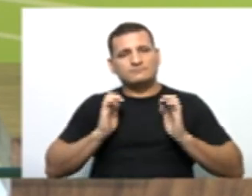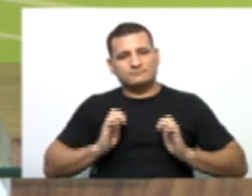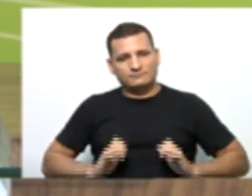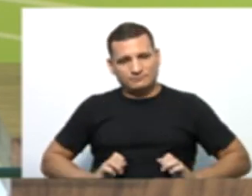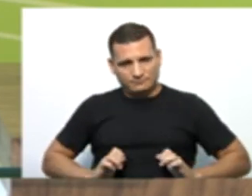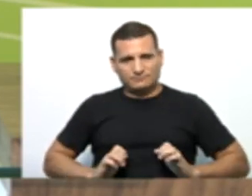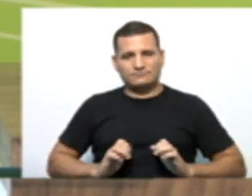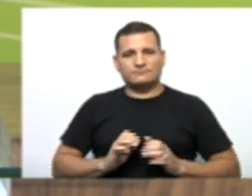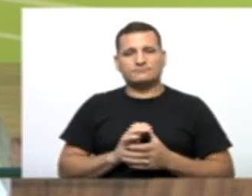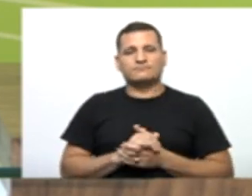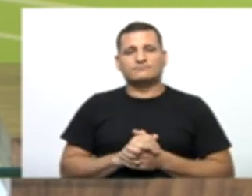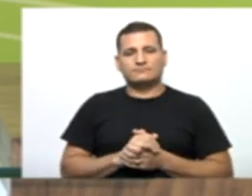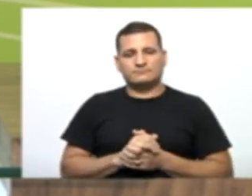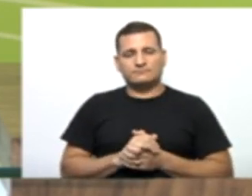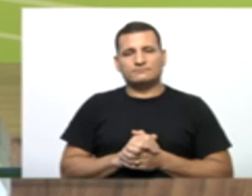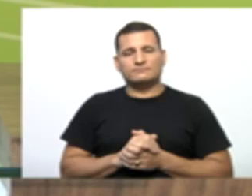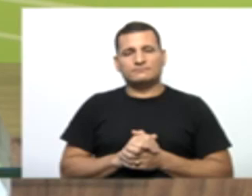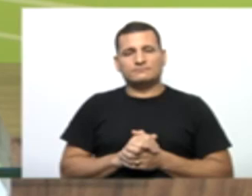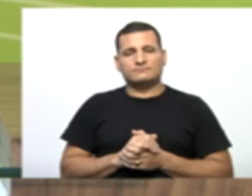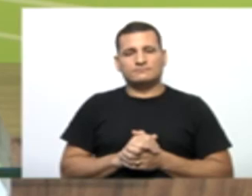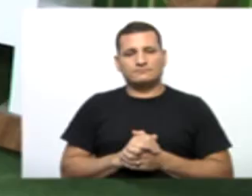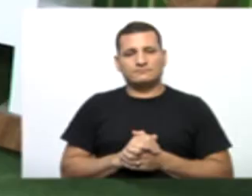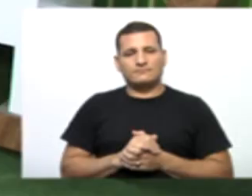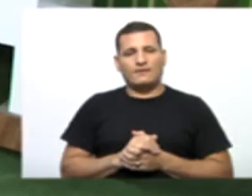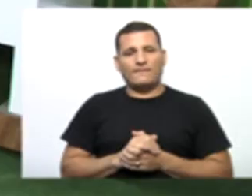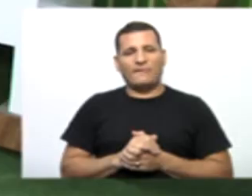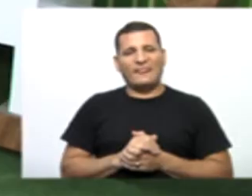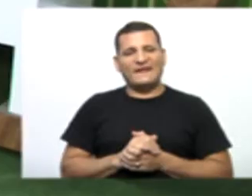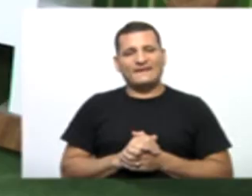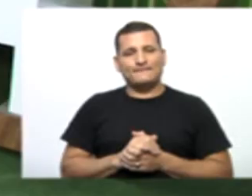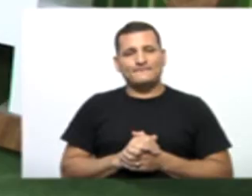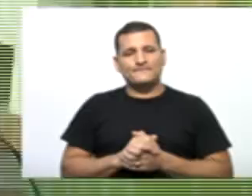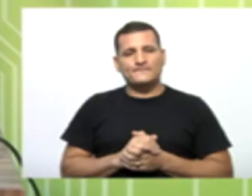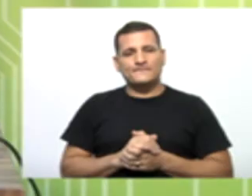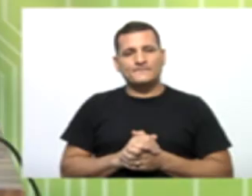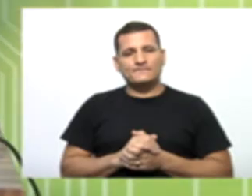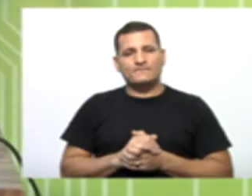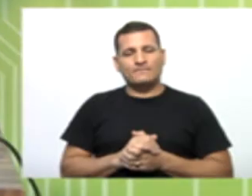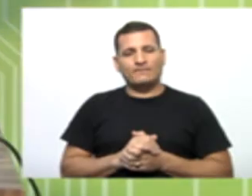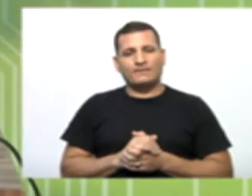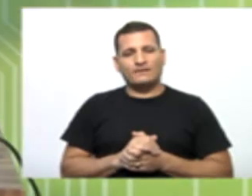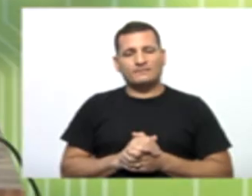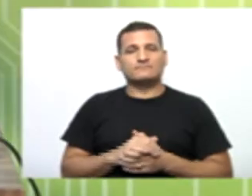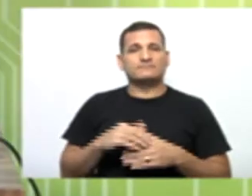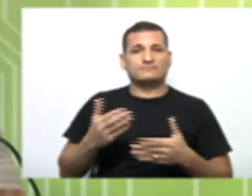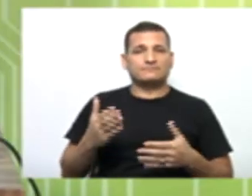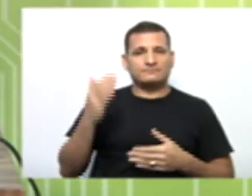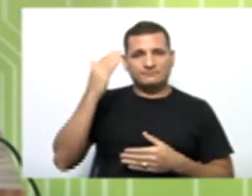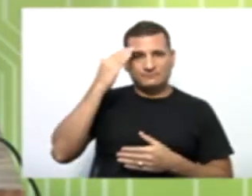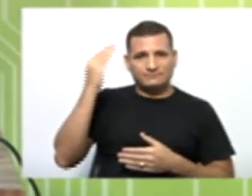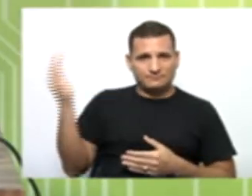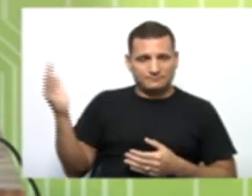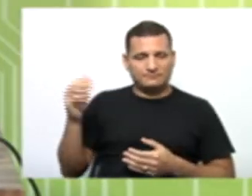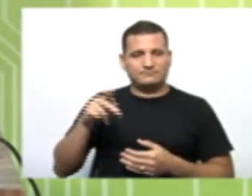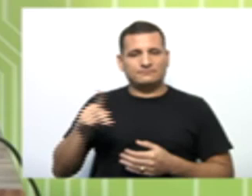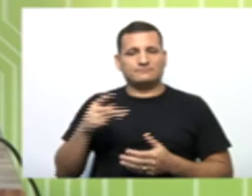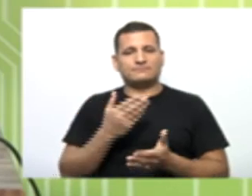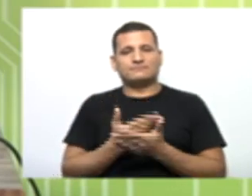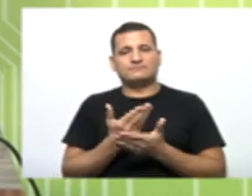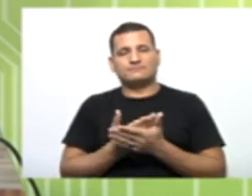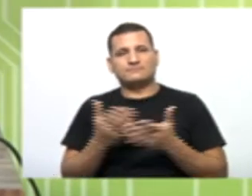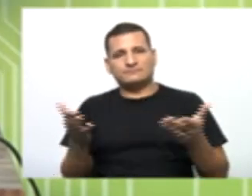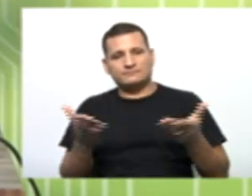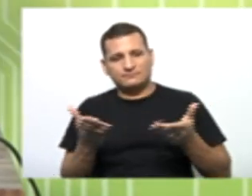dos princípios que a gente vivencia dentro de sala de aula. Muito obrigado, professor Wesley. Eu gostaria de agradecê-lo, né, pela aula de hoje,